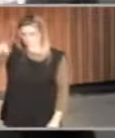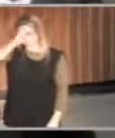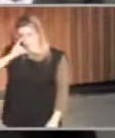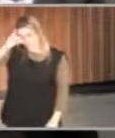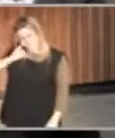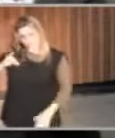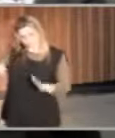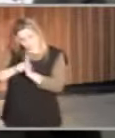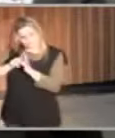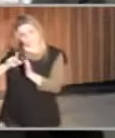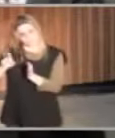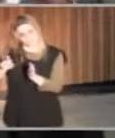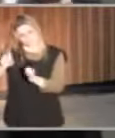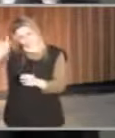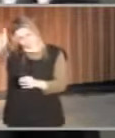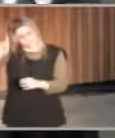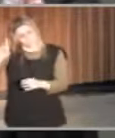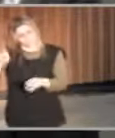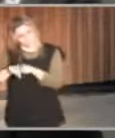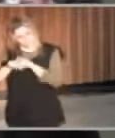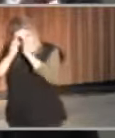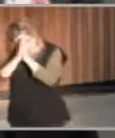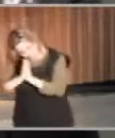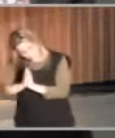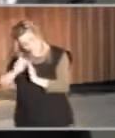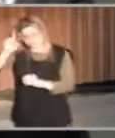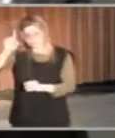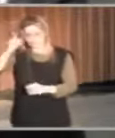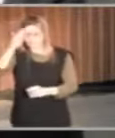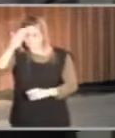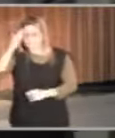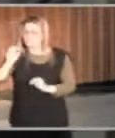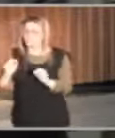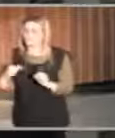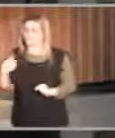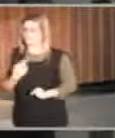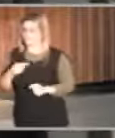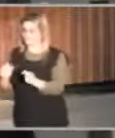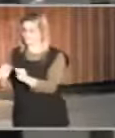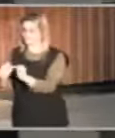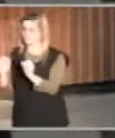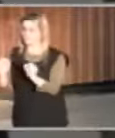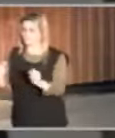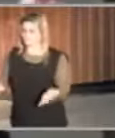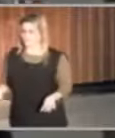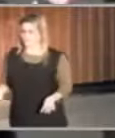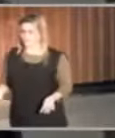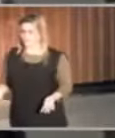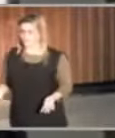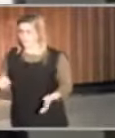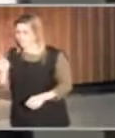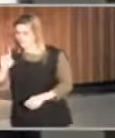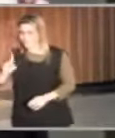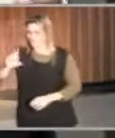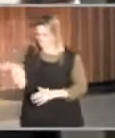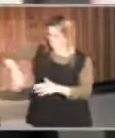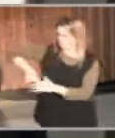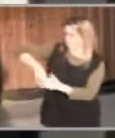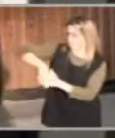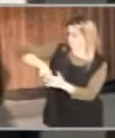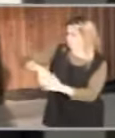Deus e sabe o que a gente faz no dia do senhor esse não é o dia de a gente jogar bola de a gente